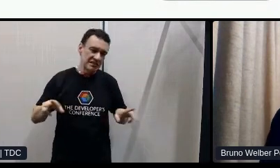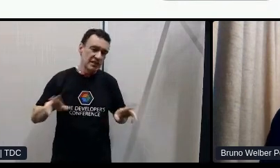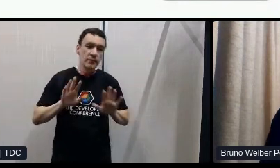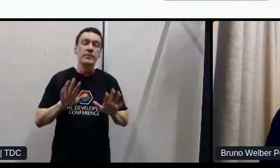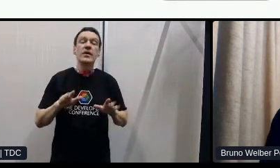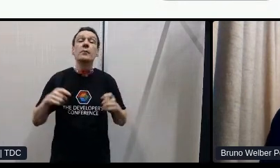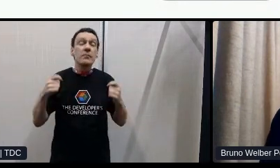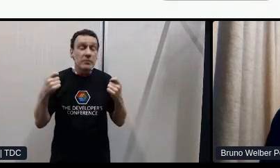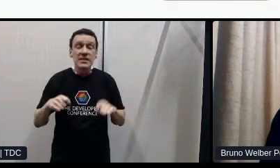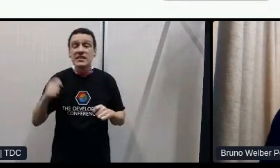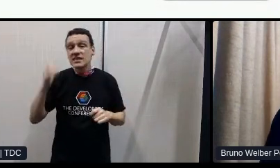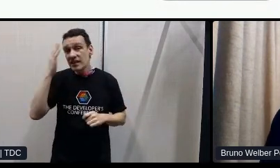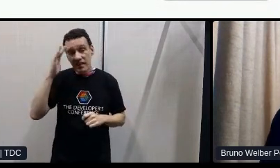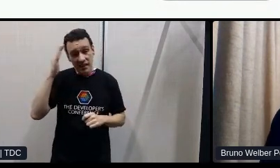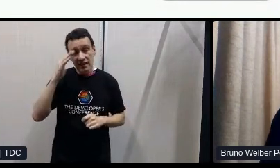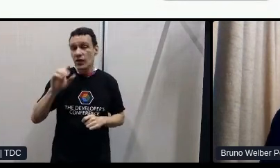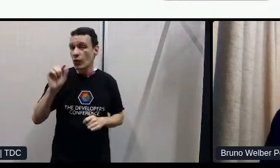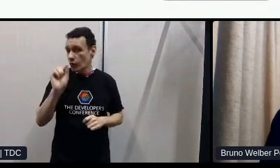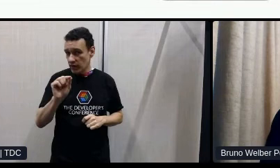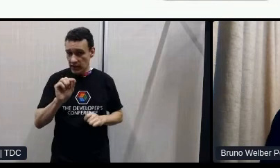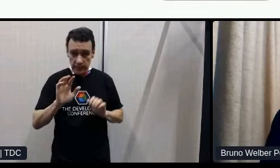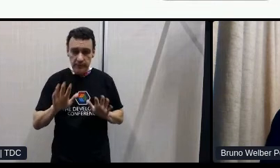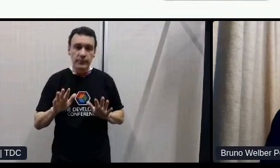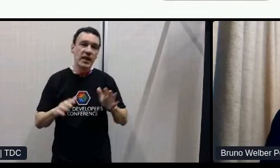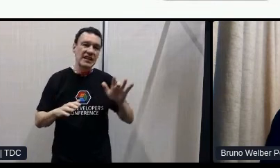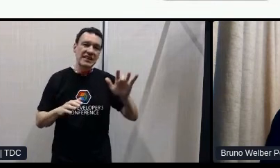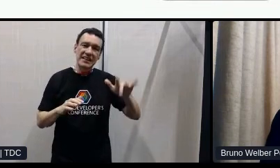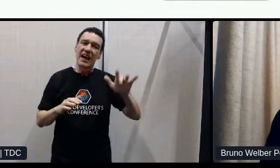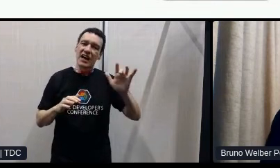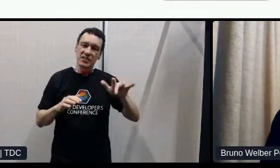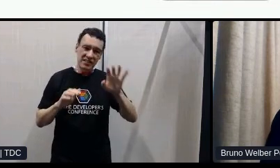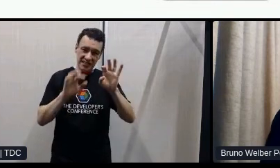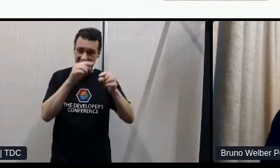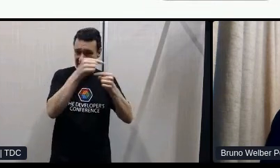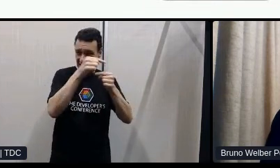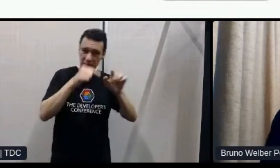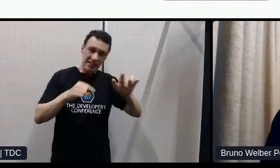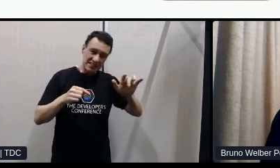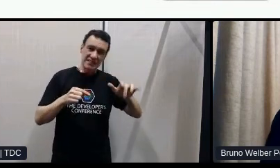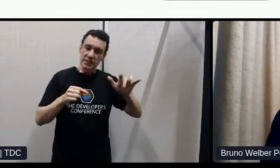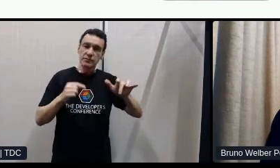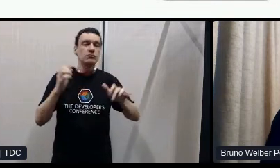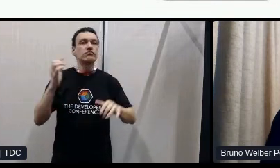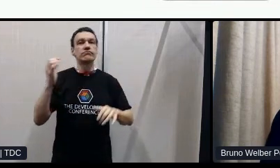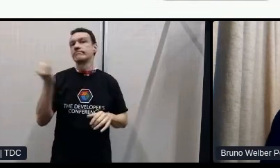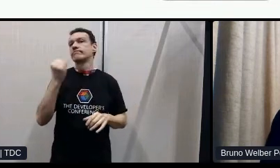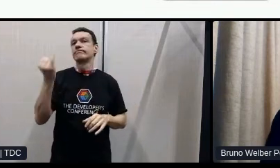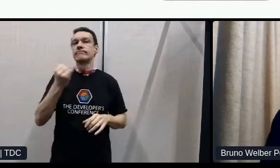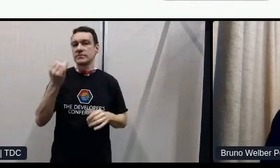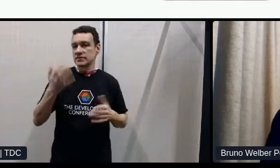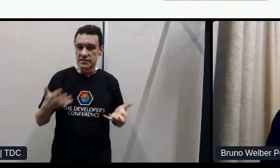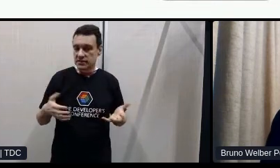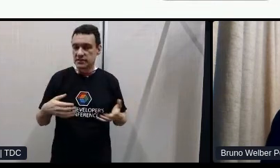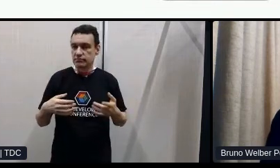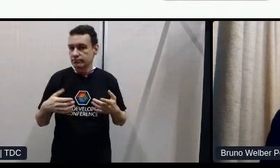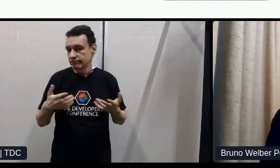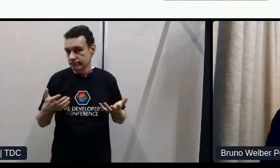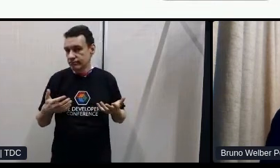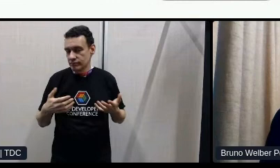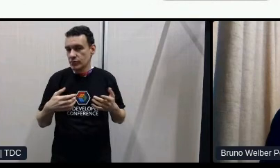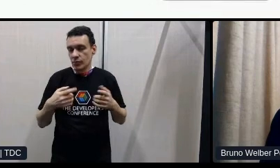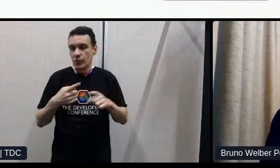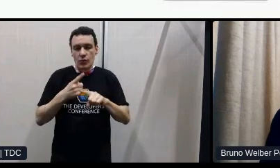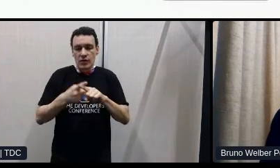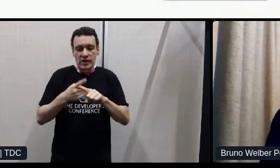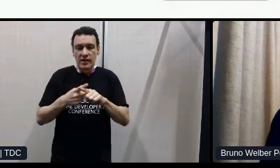sim, testar com Tab é super, hiper, mega importante, porque ele contempla várias necessidades, além da visual.